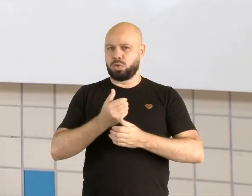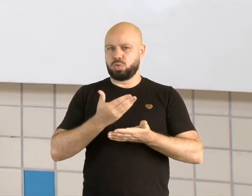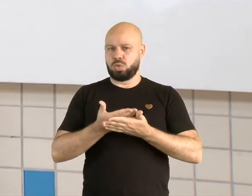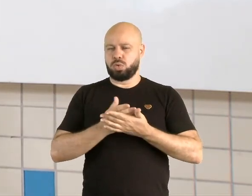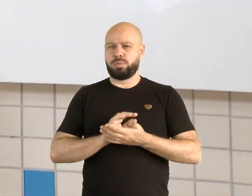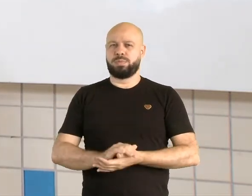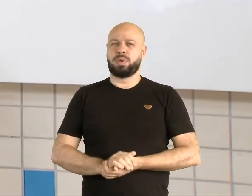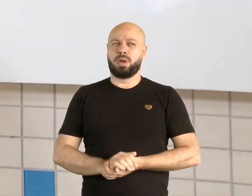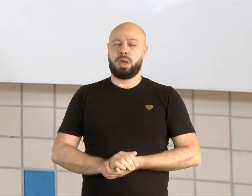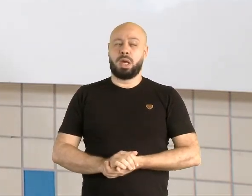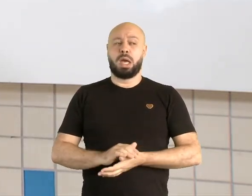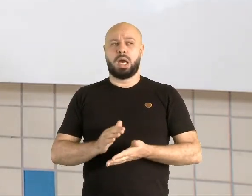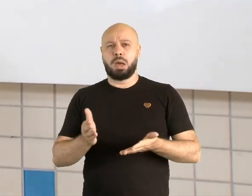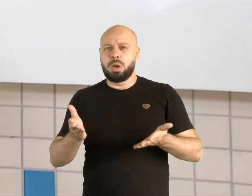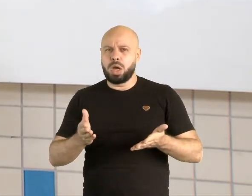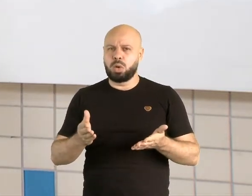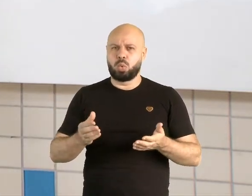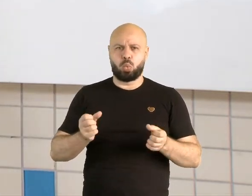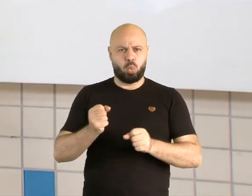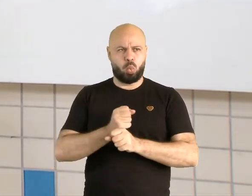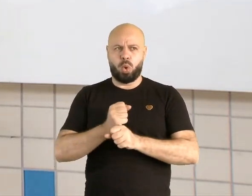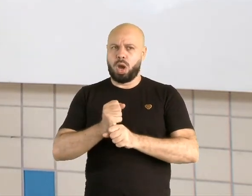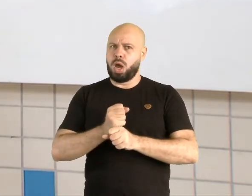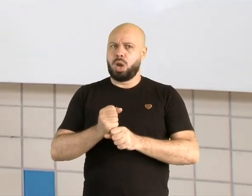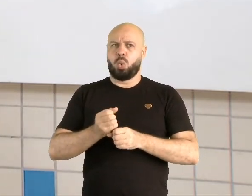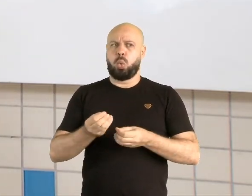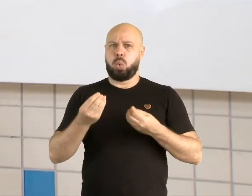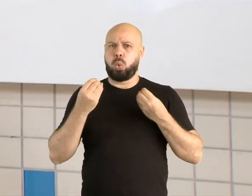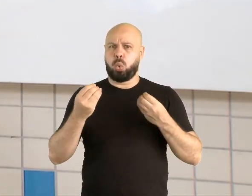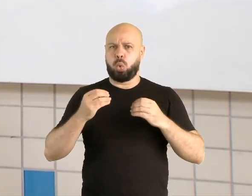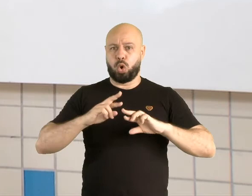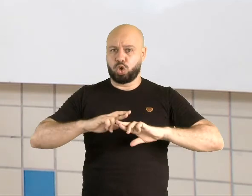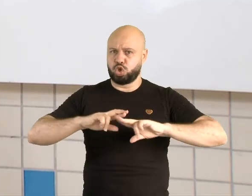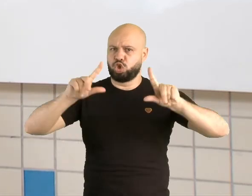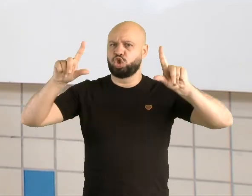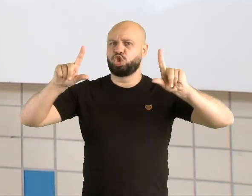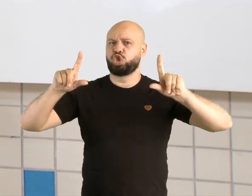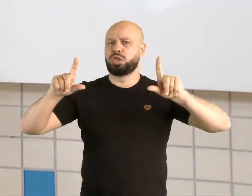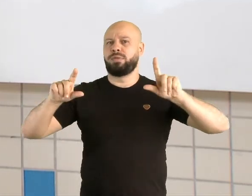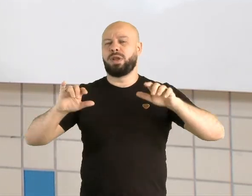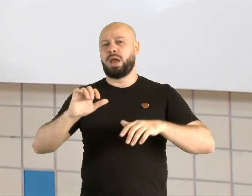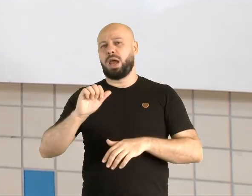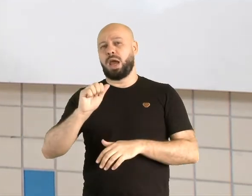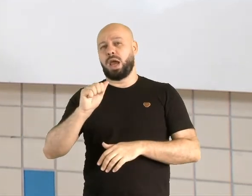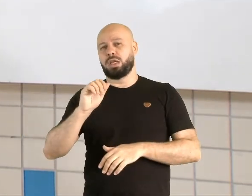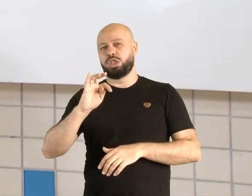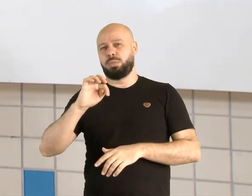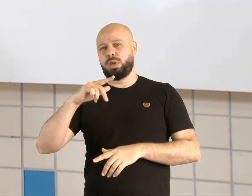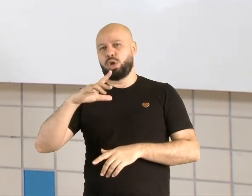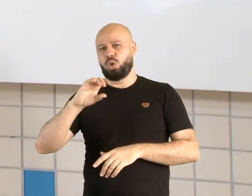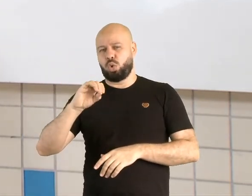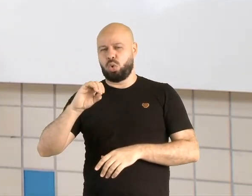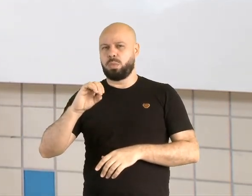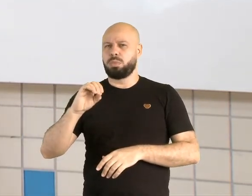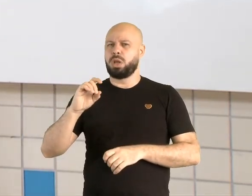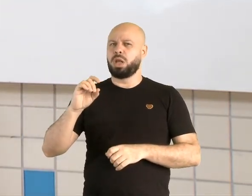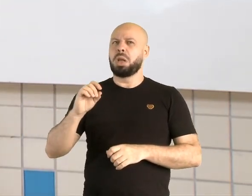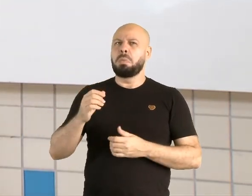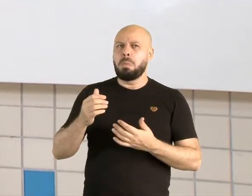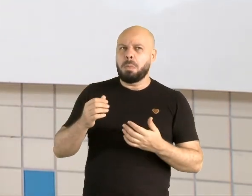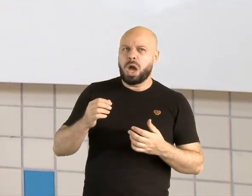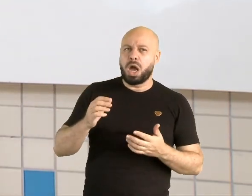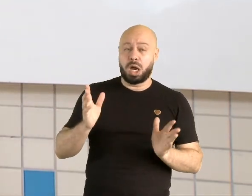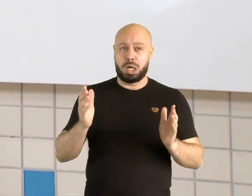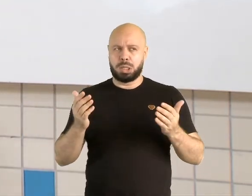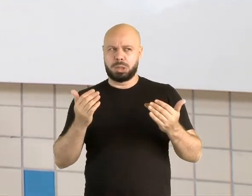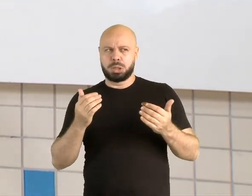coisa atípica, né? Foi um ano muito, está sendo, foi não, porque o ano ainda não acabou, o ano está sendo muito diferente,